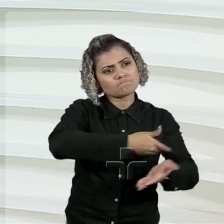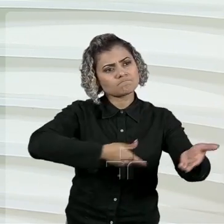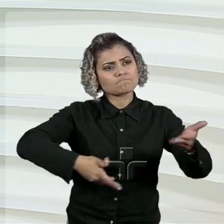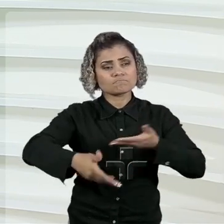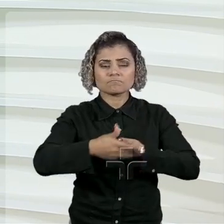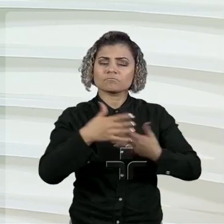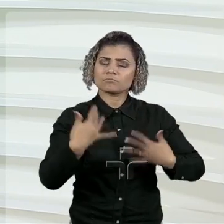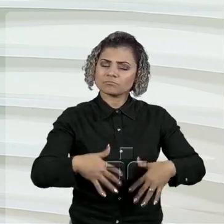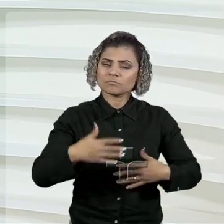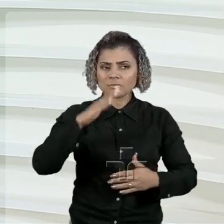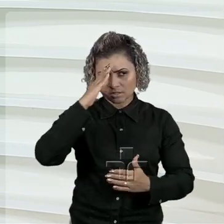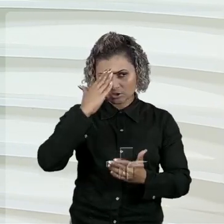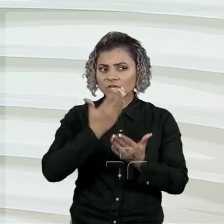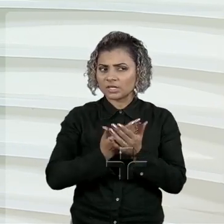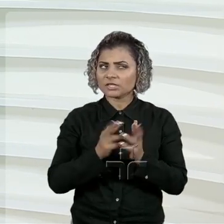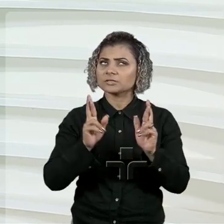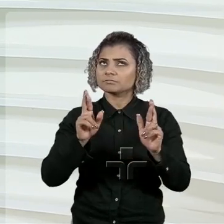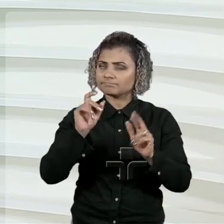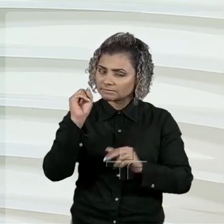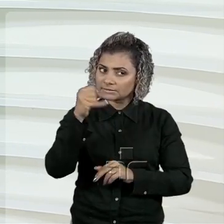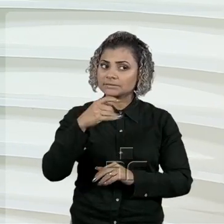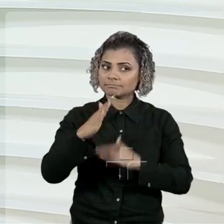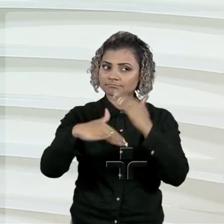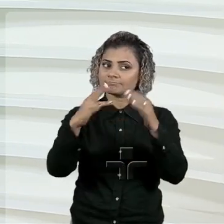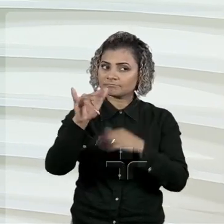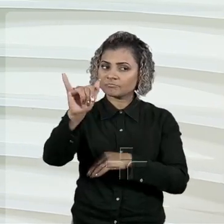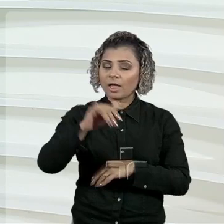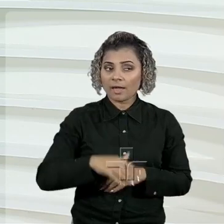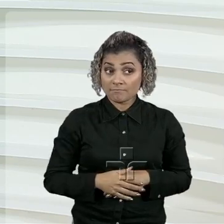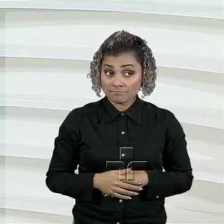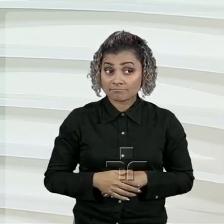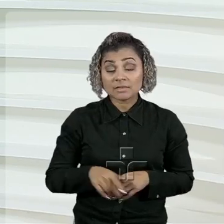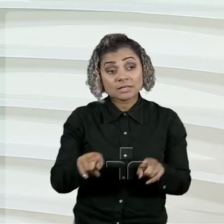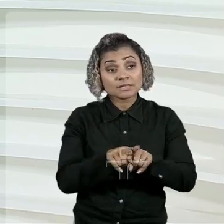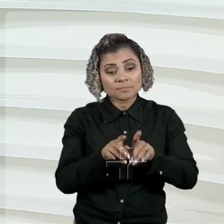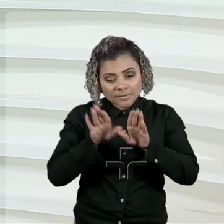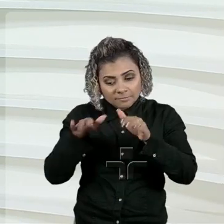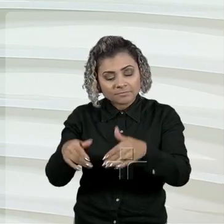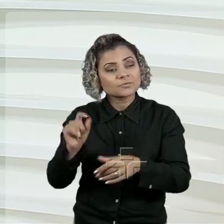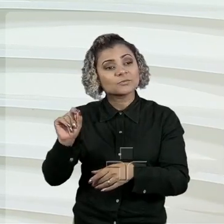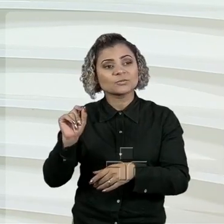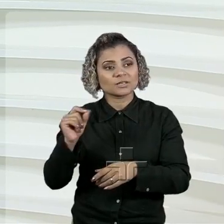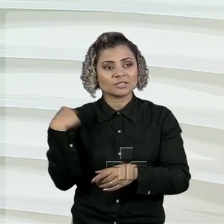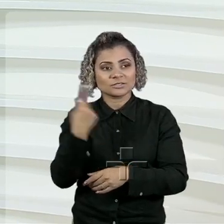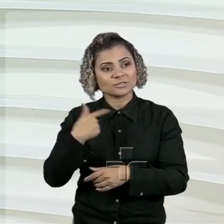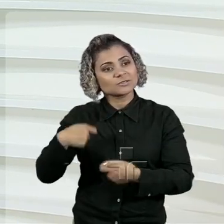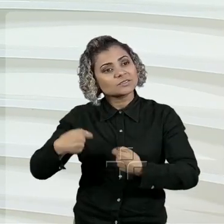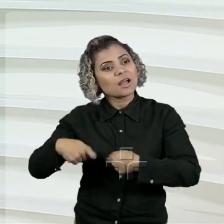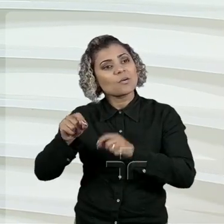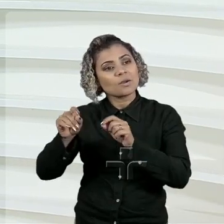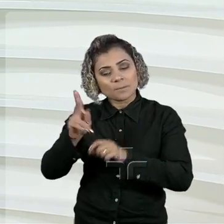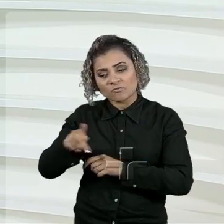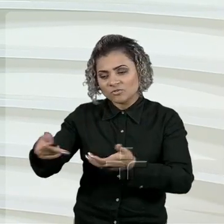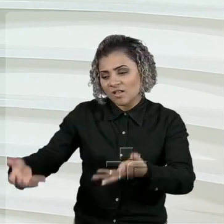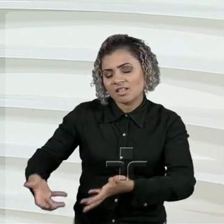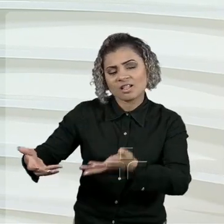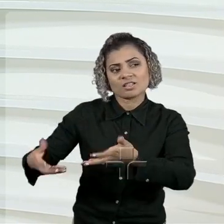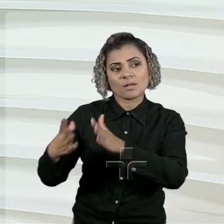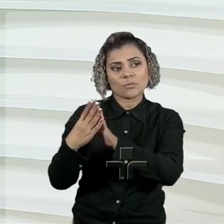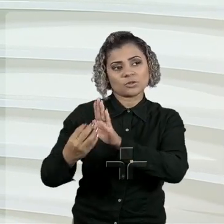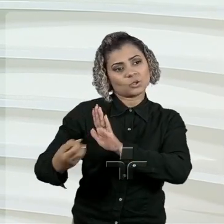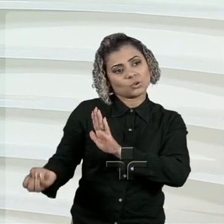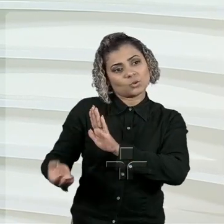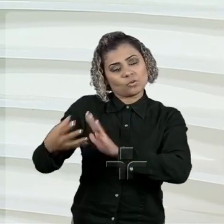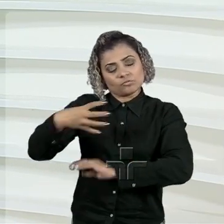isso confiamos sim que vai ser um grande sucesso, especialmente porque a gente vai poder engajar o professor também nesse novo modelo, onde